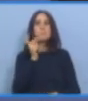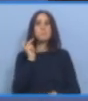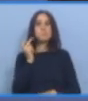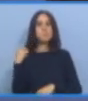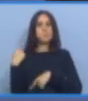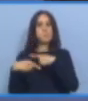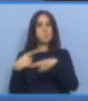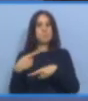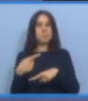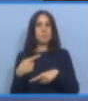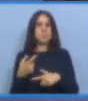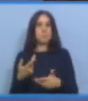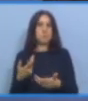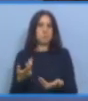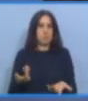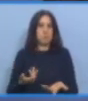anos,